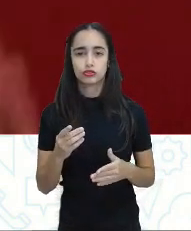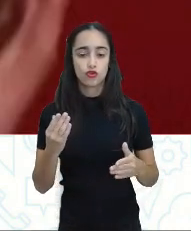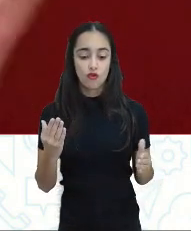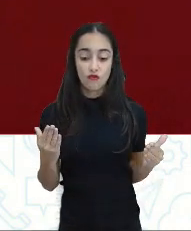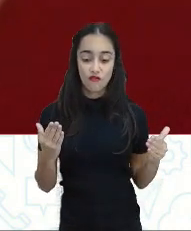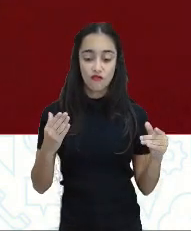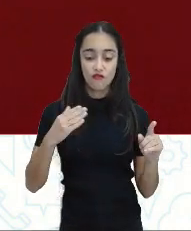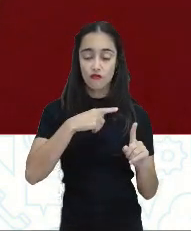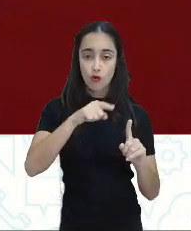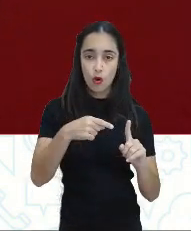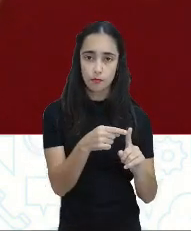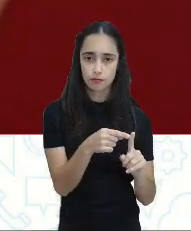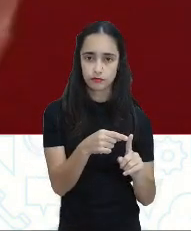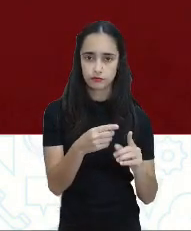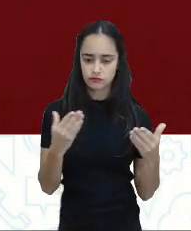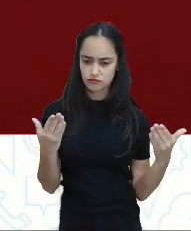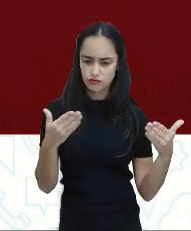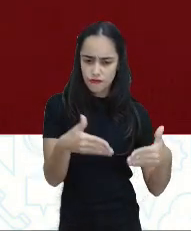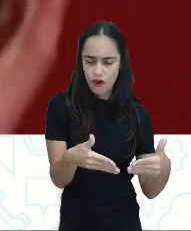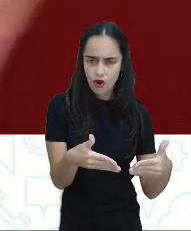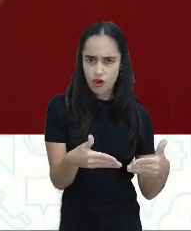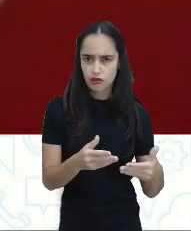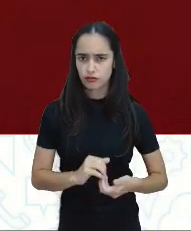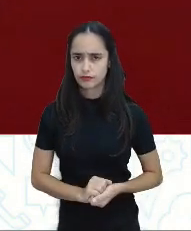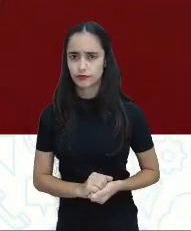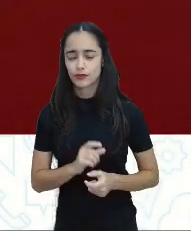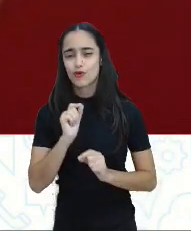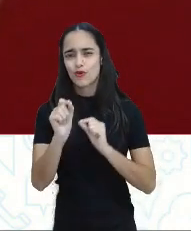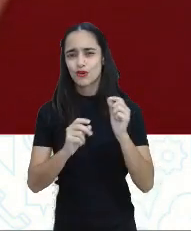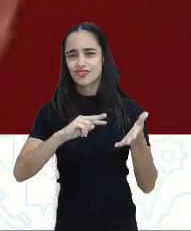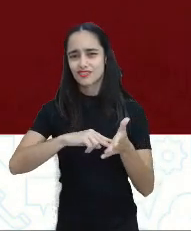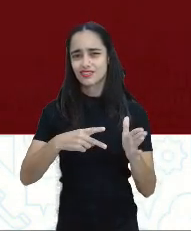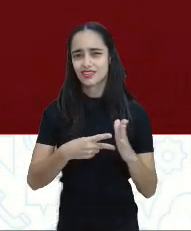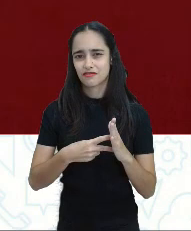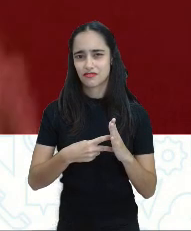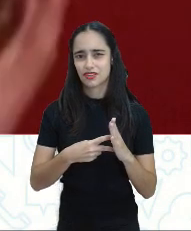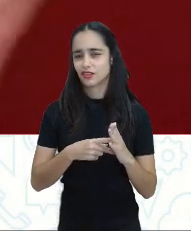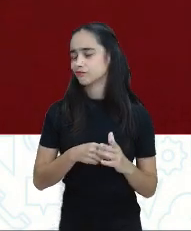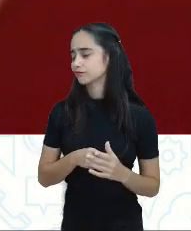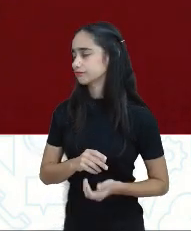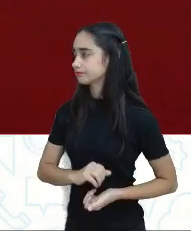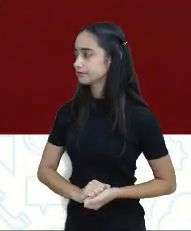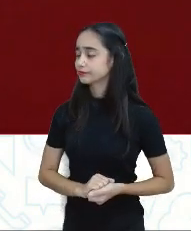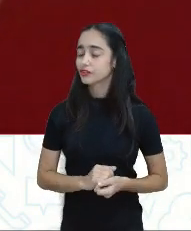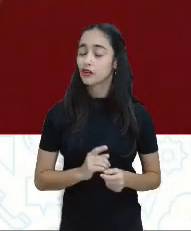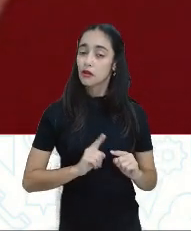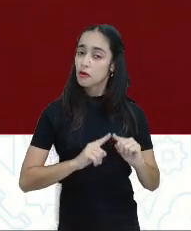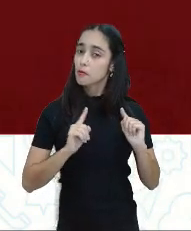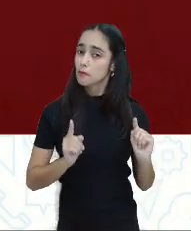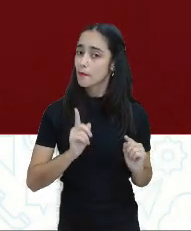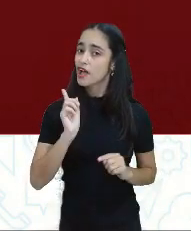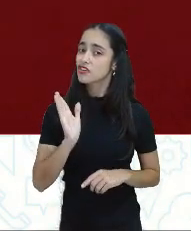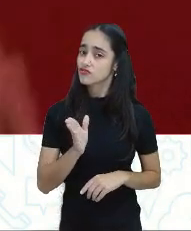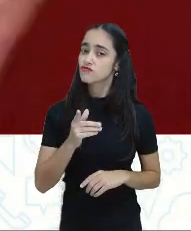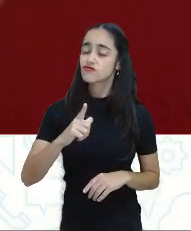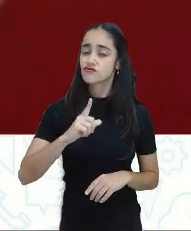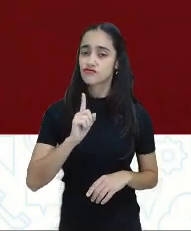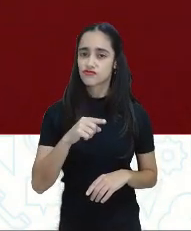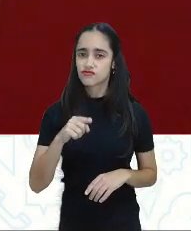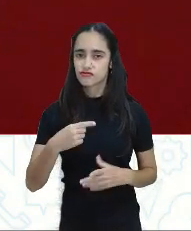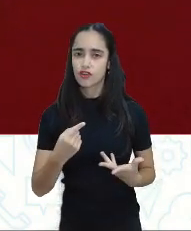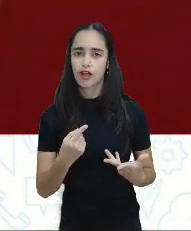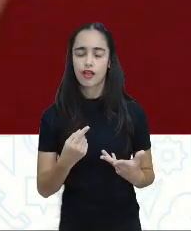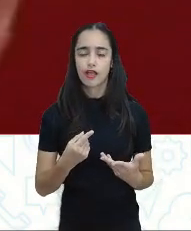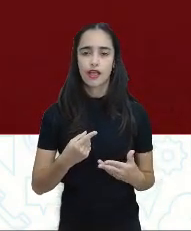gente vai entender, né, direitinho o que é esse plano diretor. Então, mas ele já é uma ferramenta, um instrumento que a